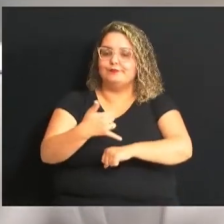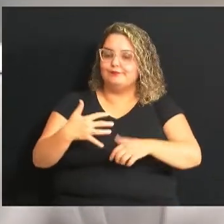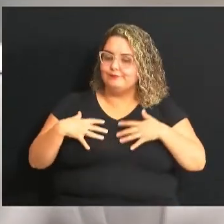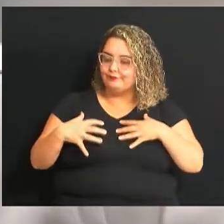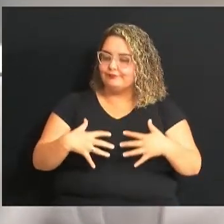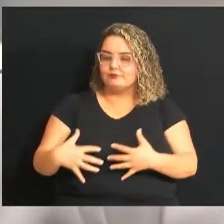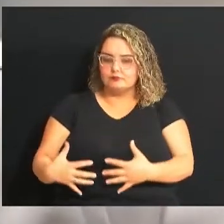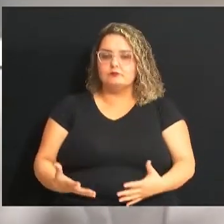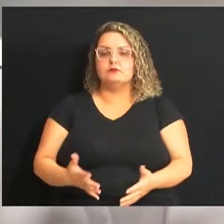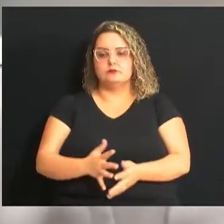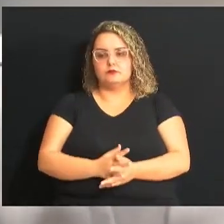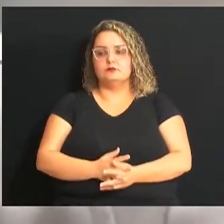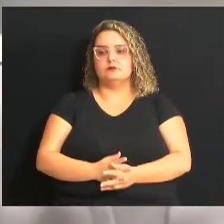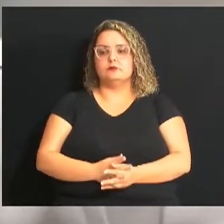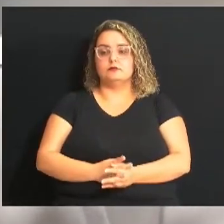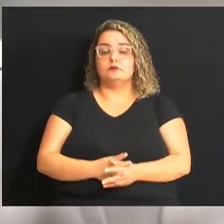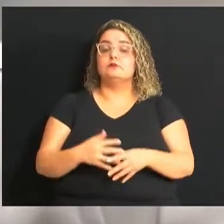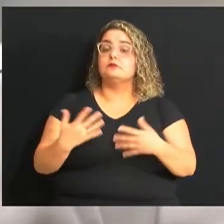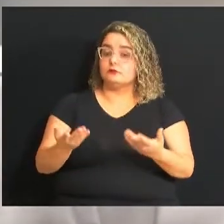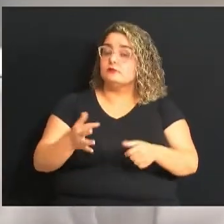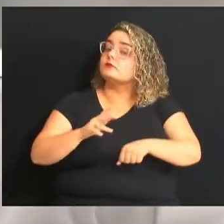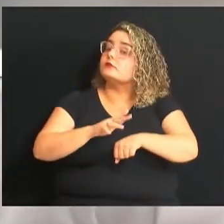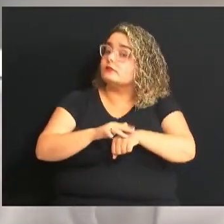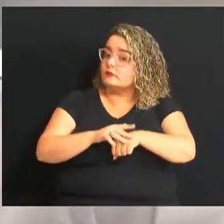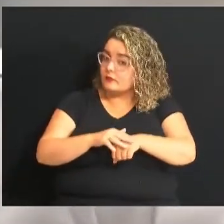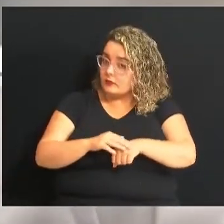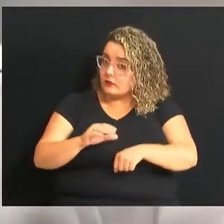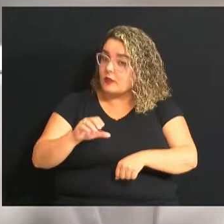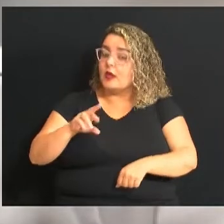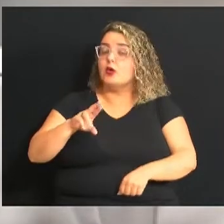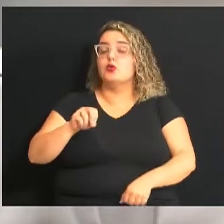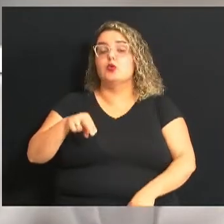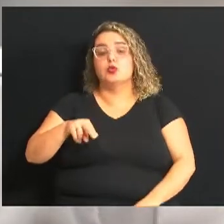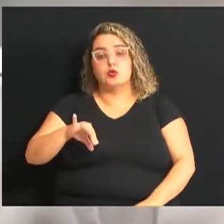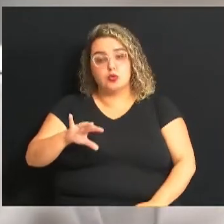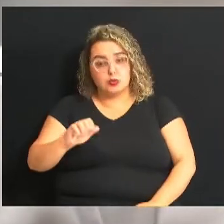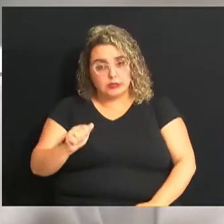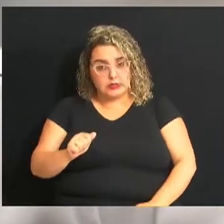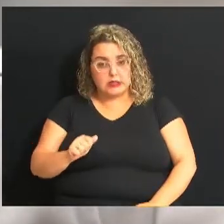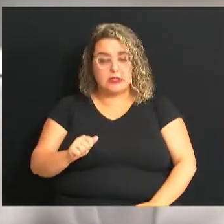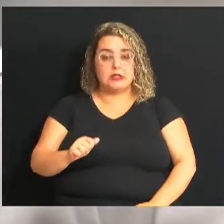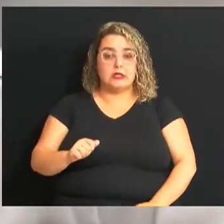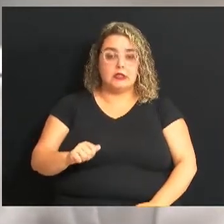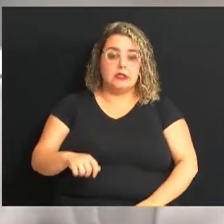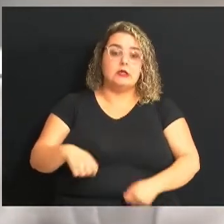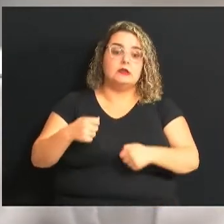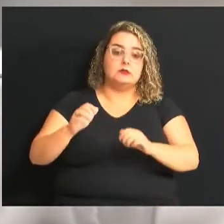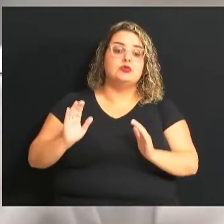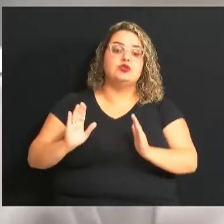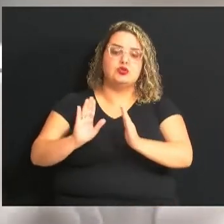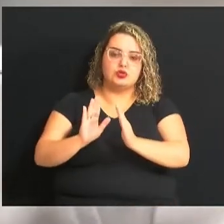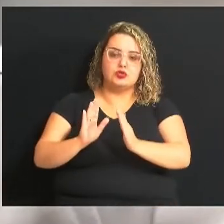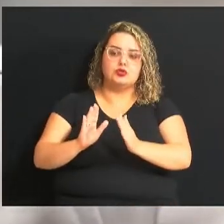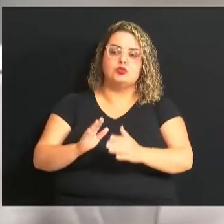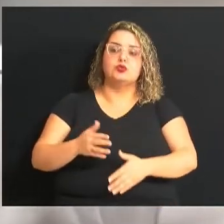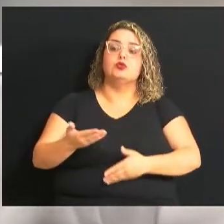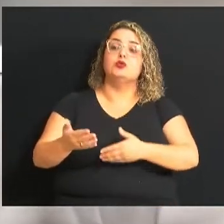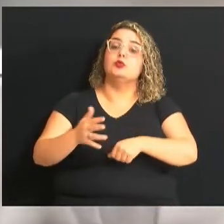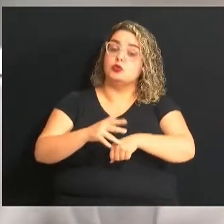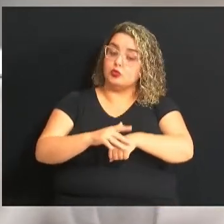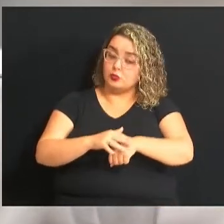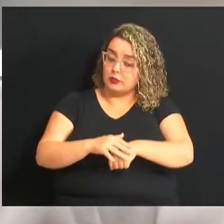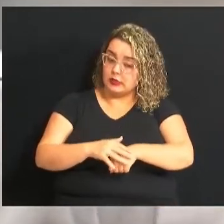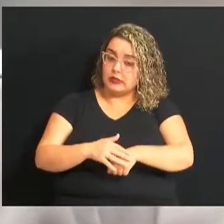todo o corpo. Então, é uma doença crônica e ela tem que ser encarada como tal e ela tem que